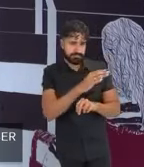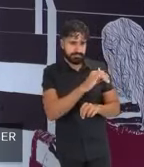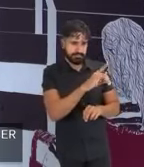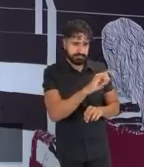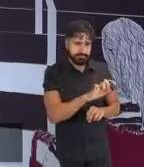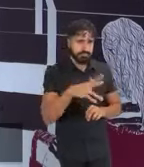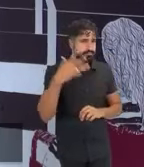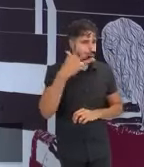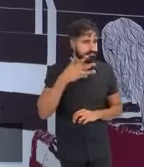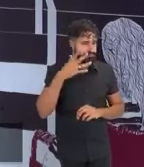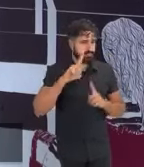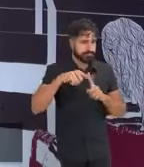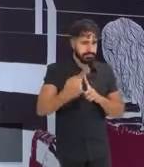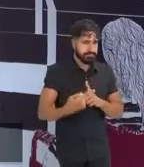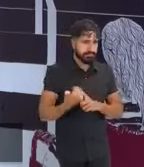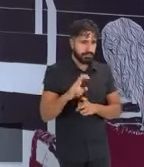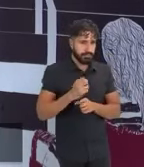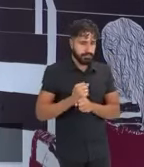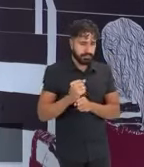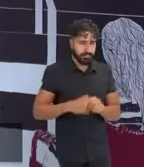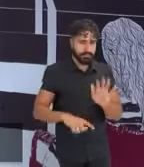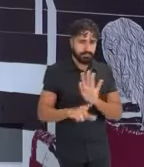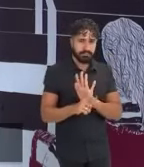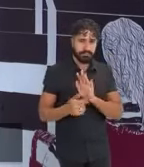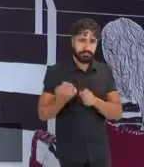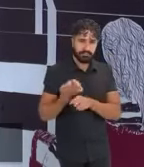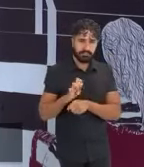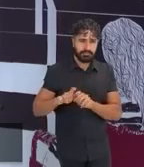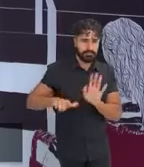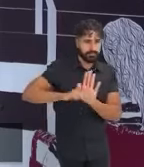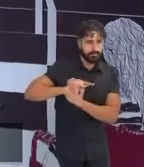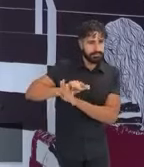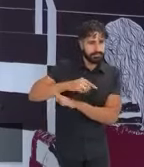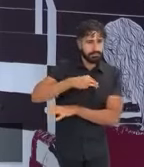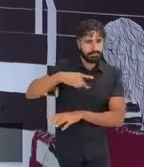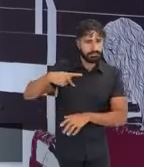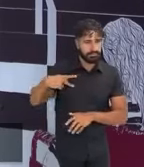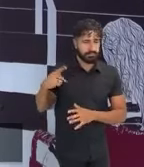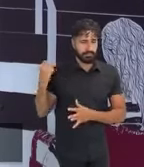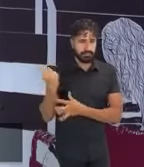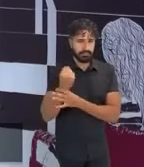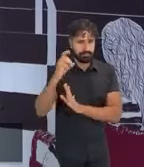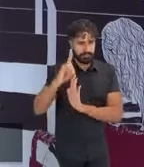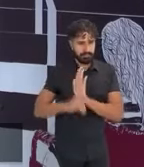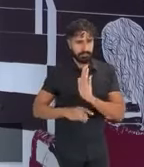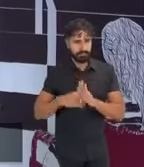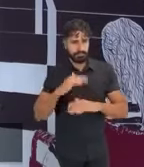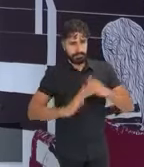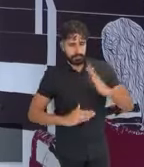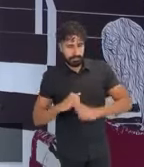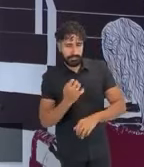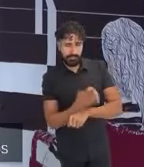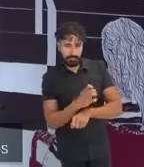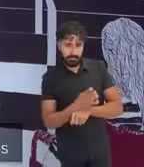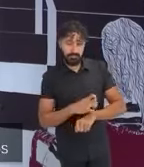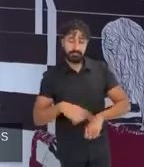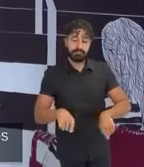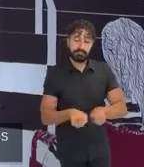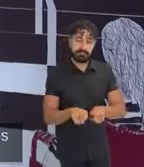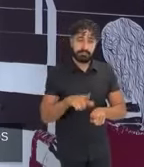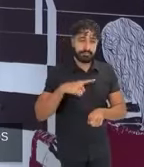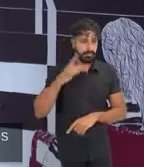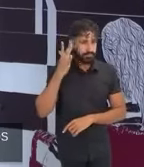palestra magna daqui a pouco, 15 anos da lei de estágio, o papel do MPT na garantia dos direitos estagiários. Nós também temos, amanhã,